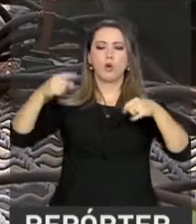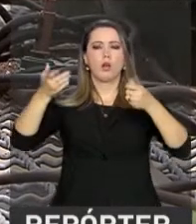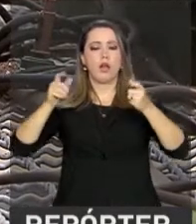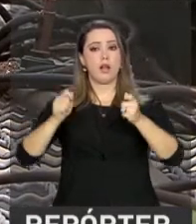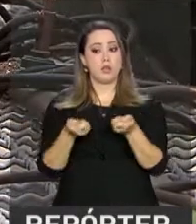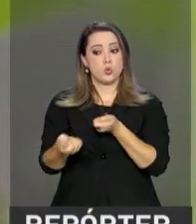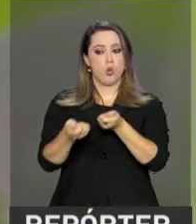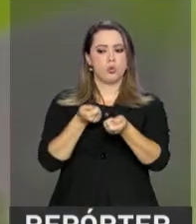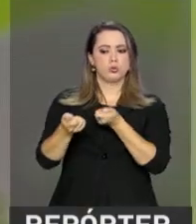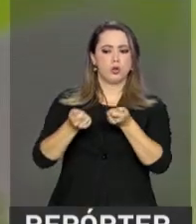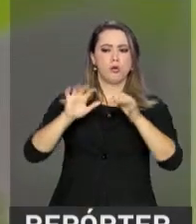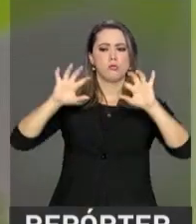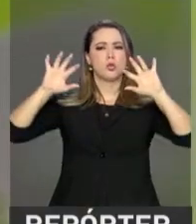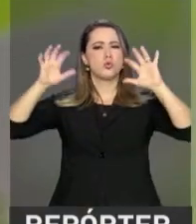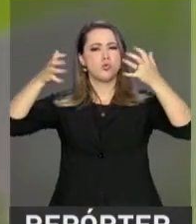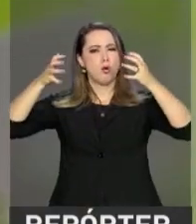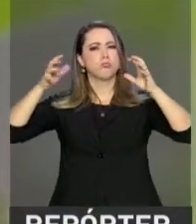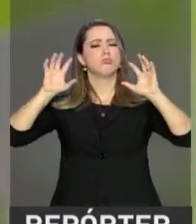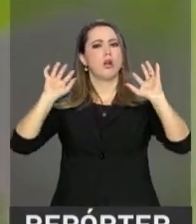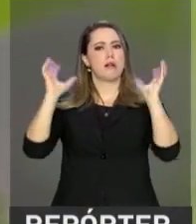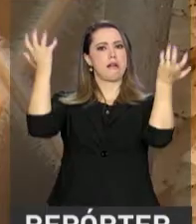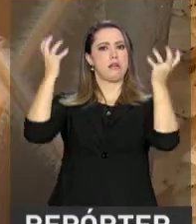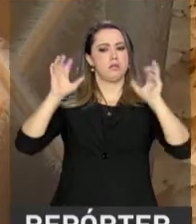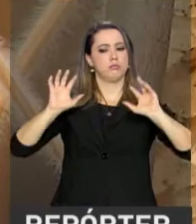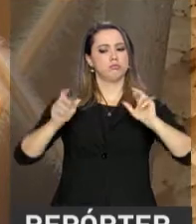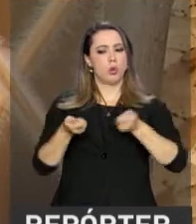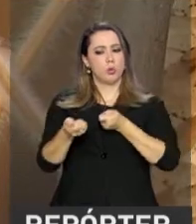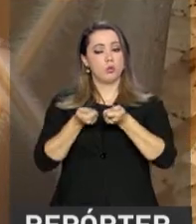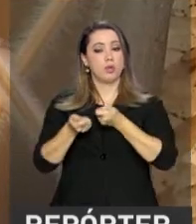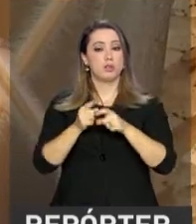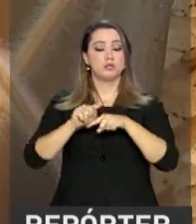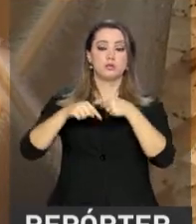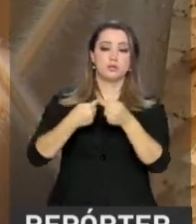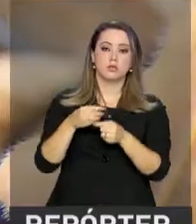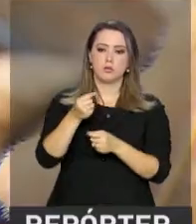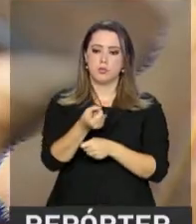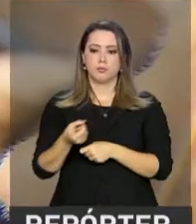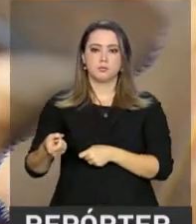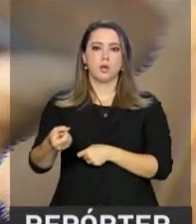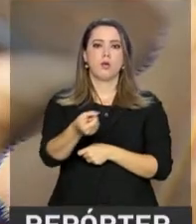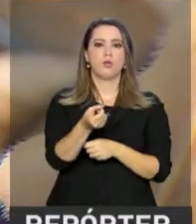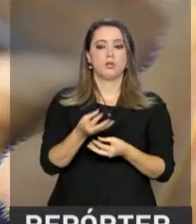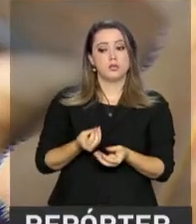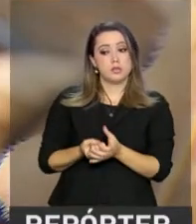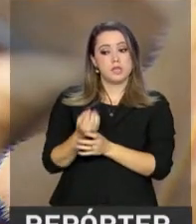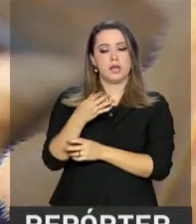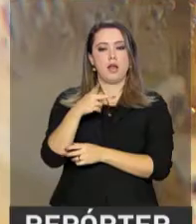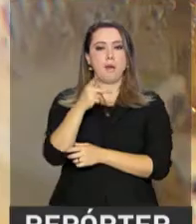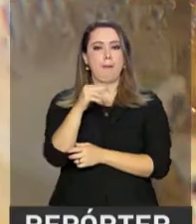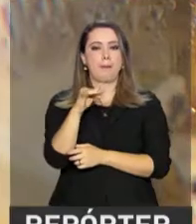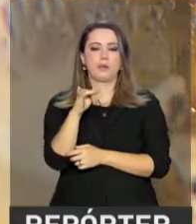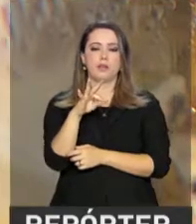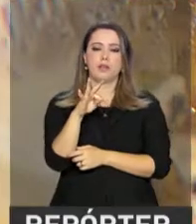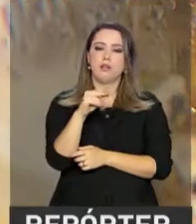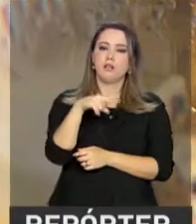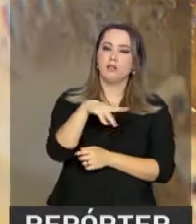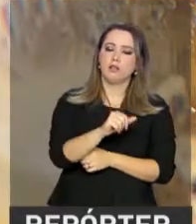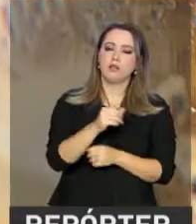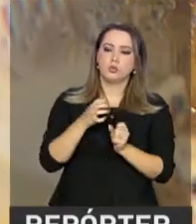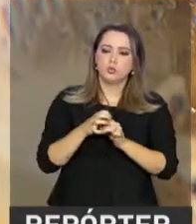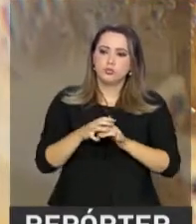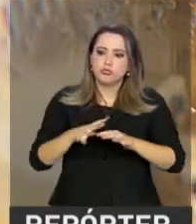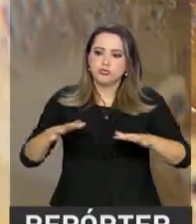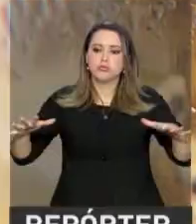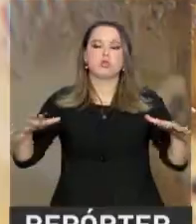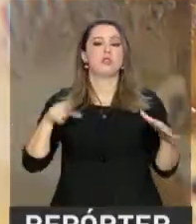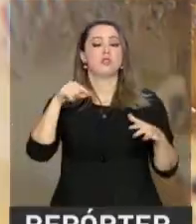controladas os próximos passos agora são produzir as sementes e gerar proteína em larga escala e então